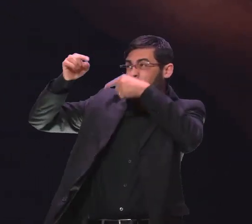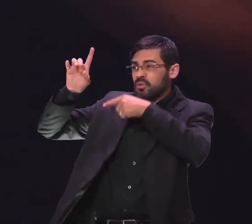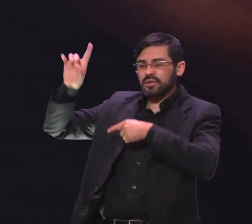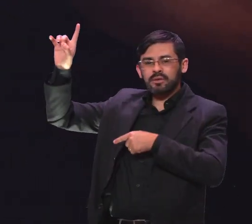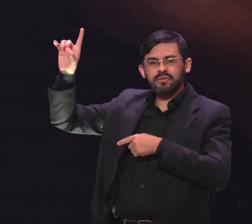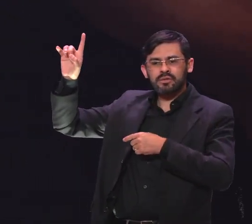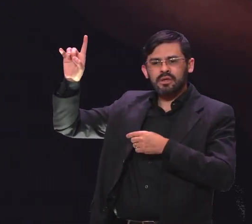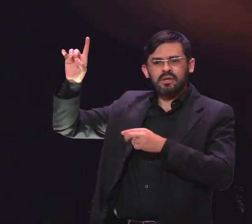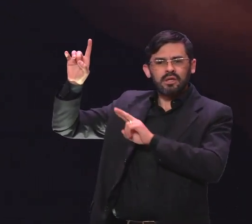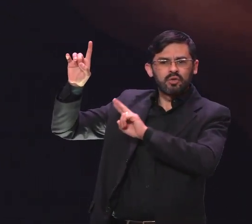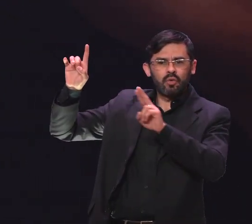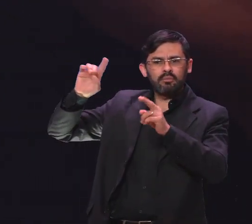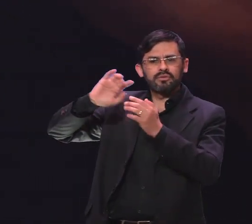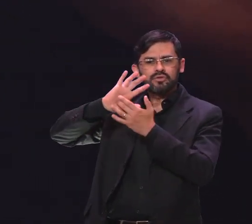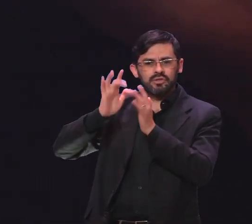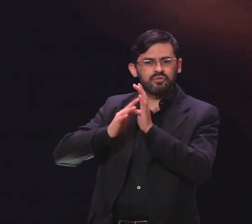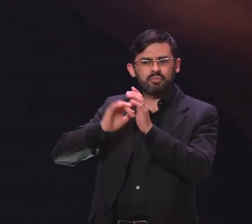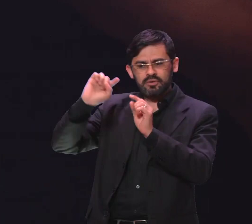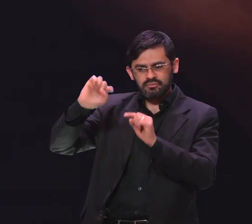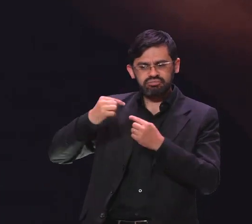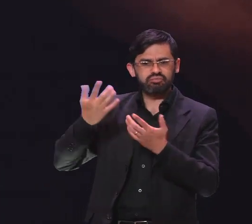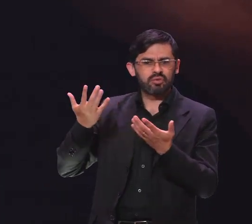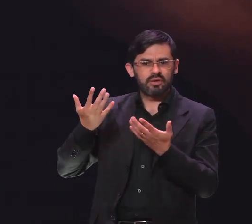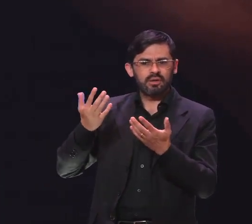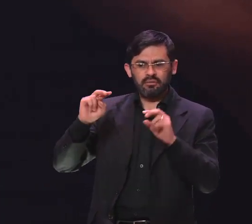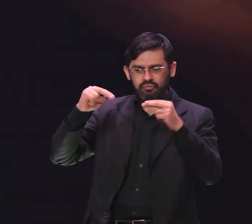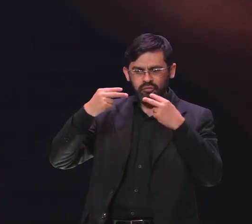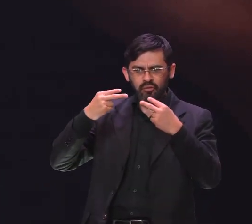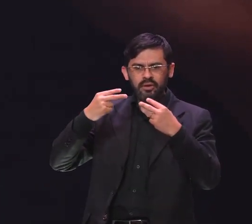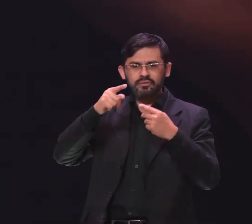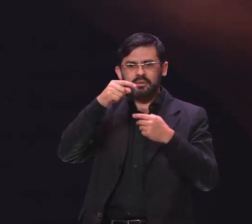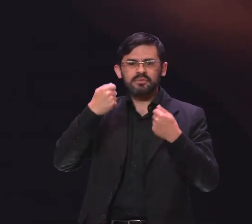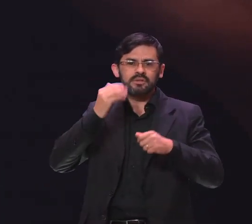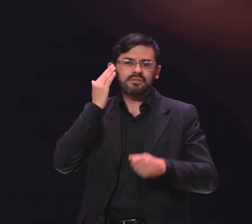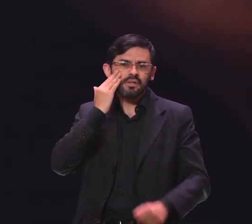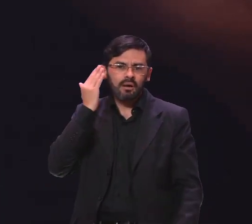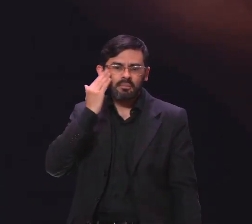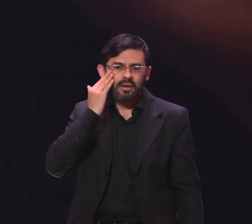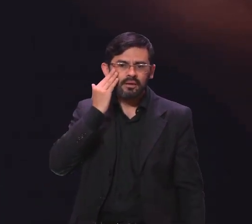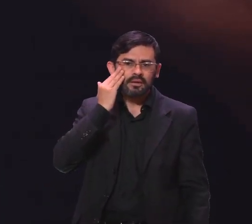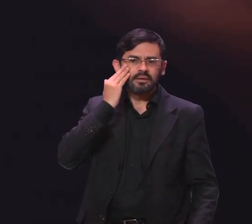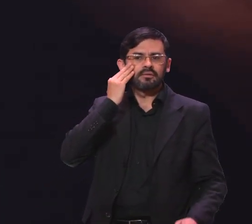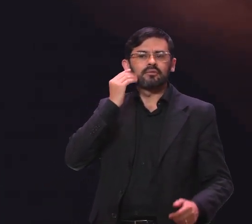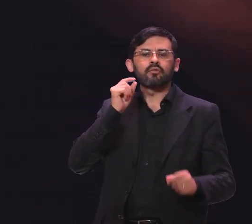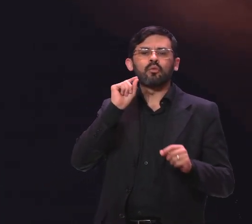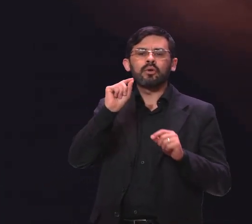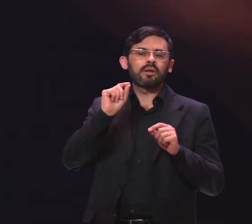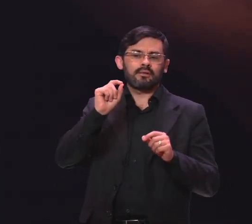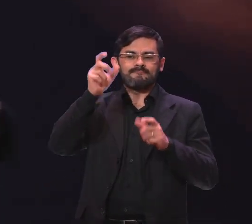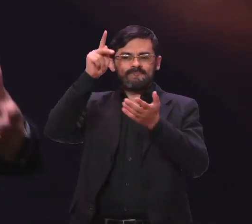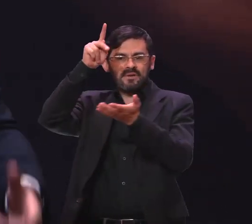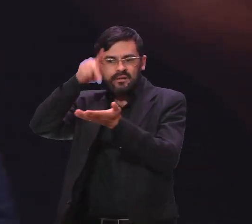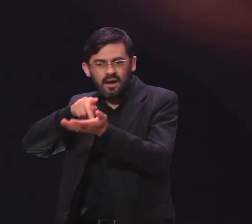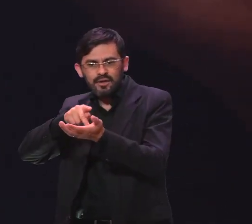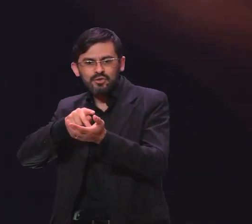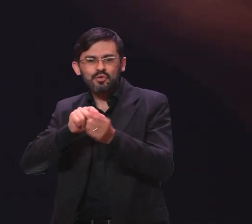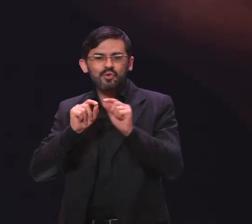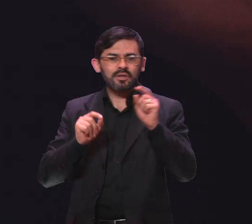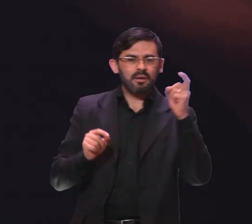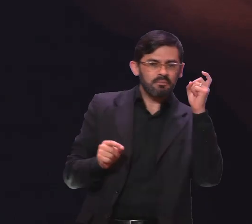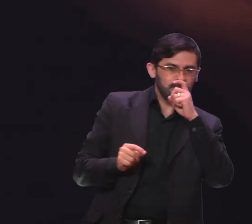em nome de Jesus me repreenda, não me escute. Você tem que saber fazer essa distinção. Eu nunca me esqueço,